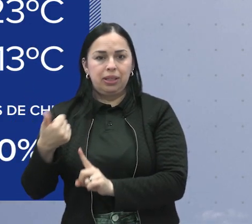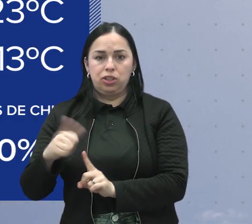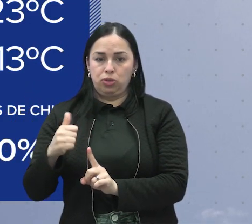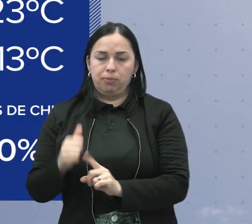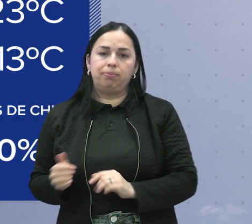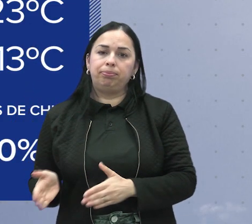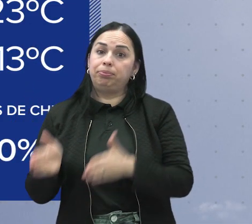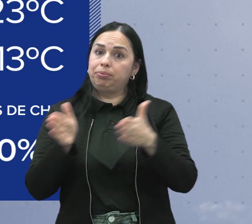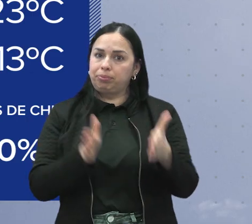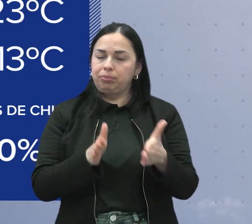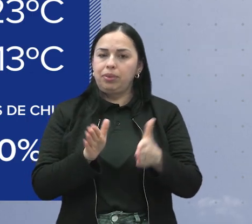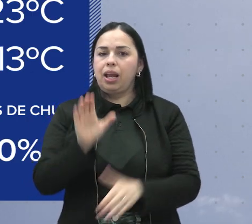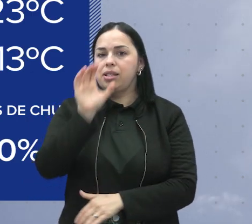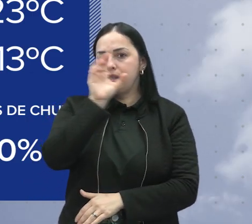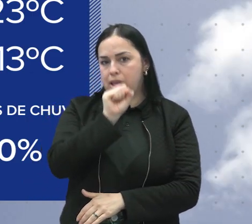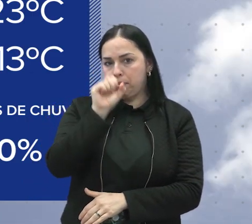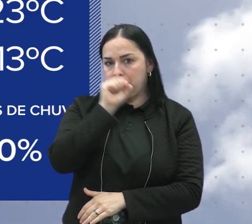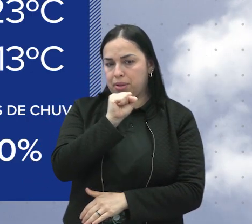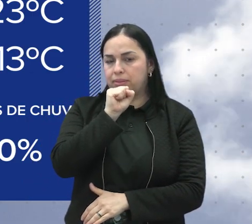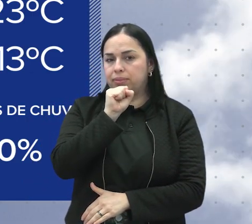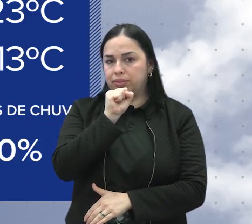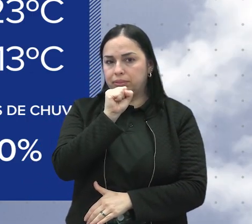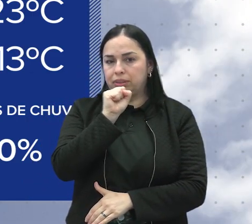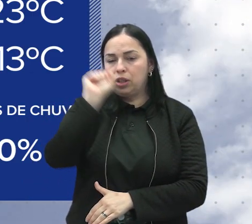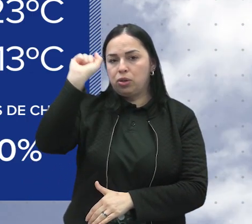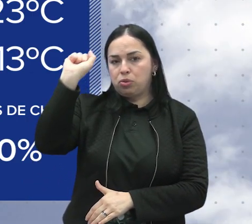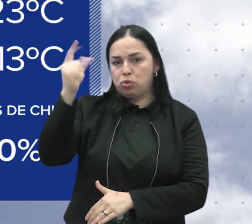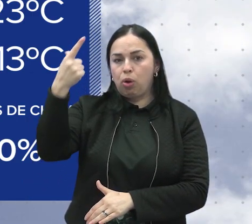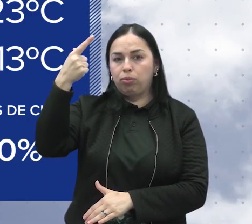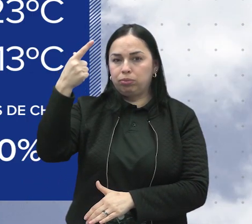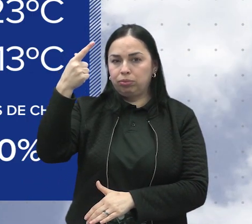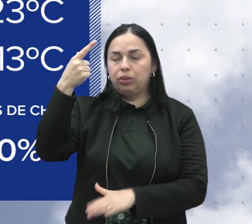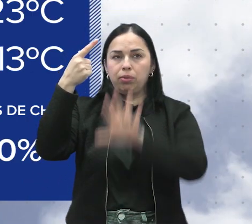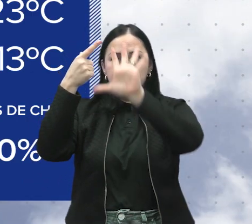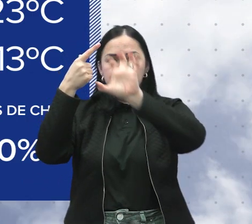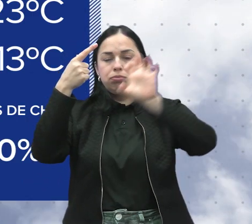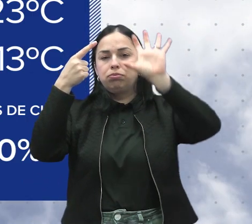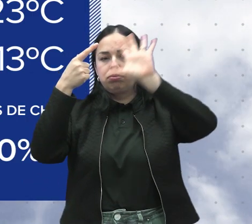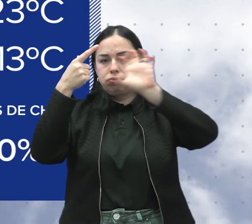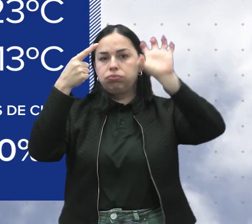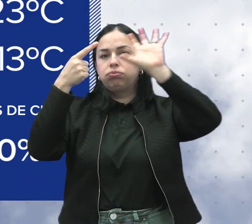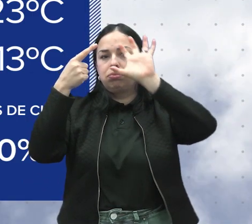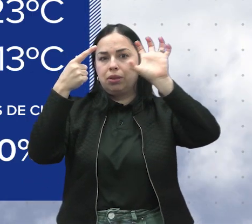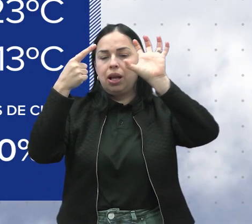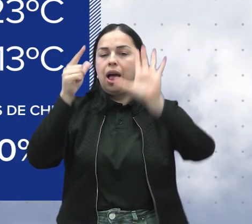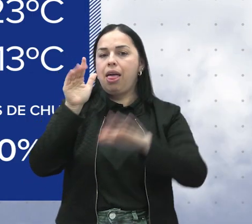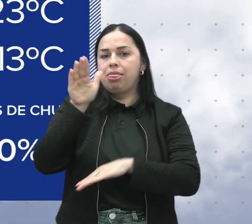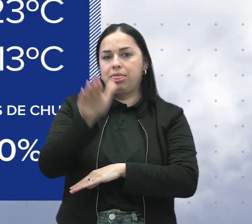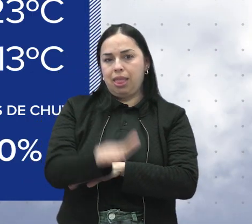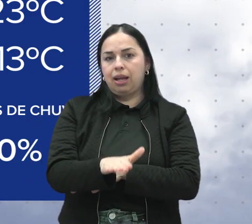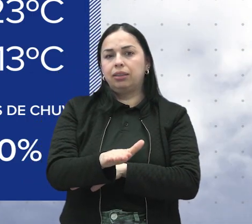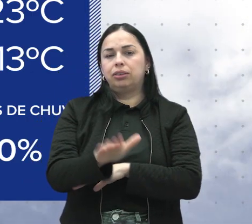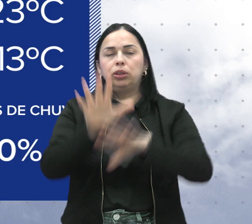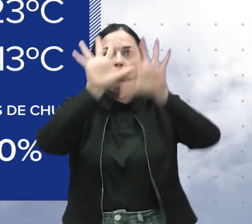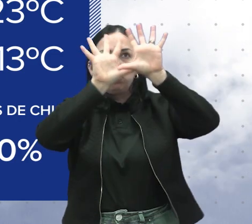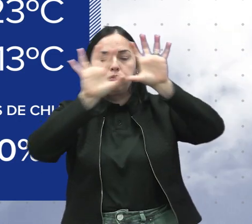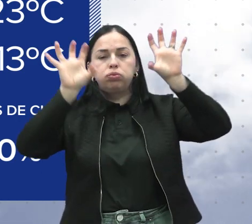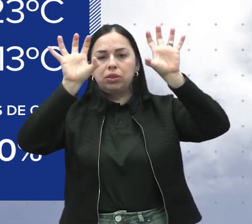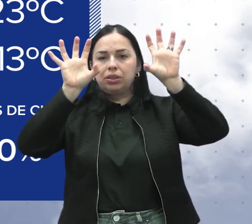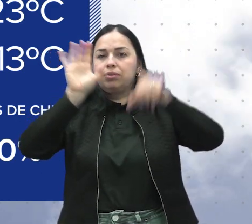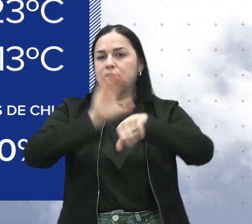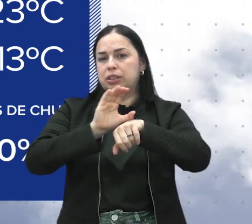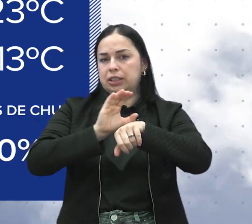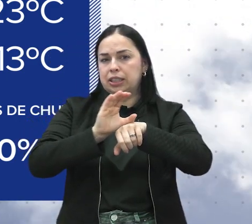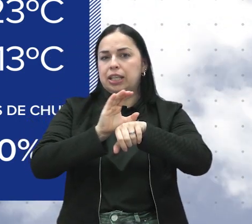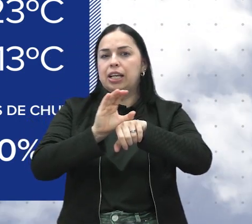graus, com mínima de 11. Já no sábado, a previsão é de sol com algumas nuvens durante o dia. À tarde, o céu fica nublado.